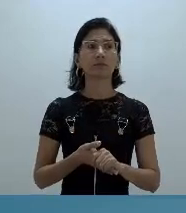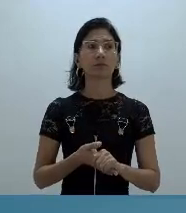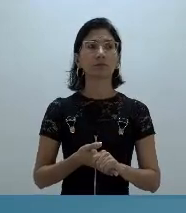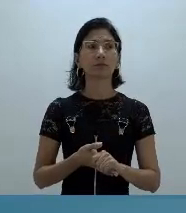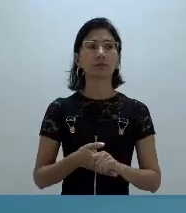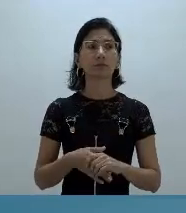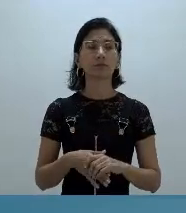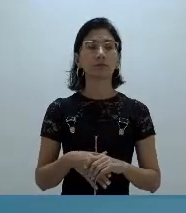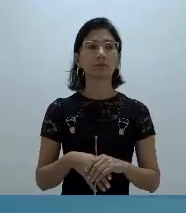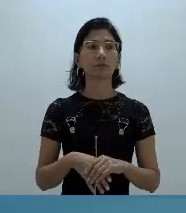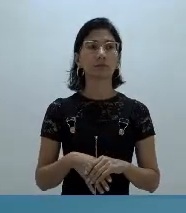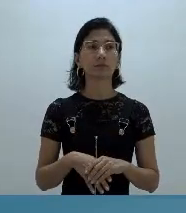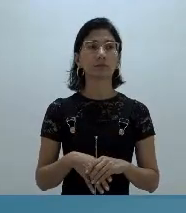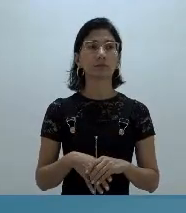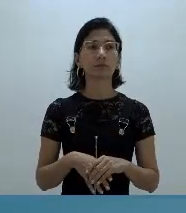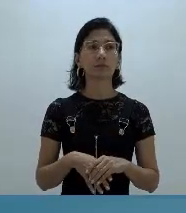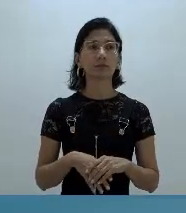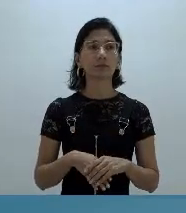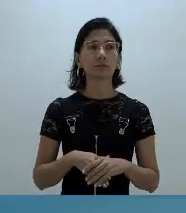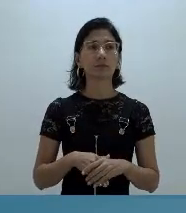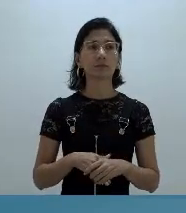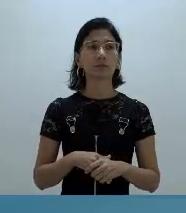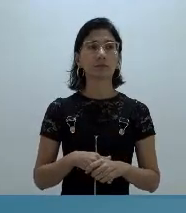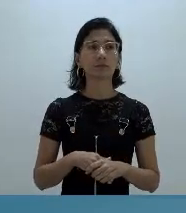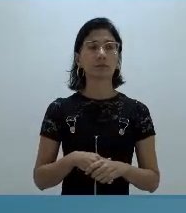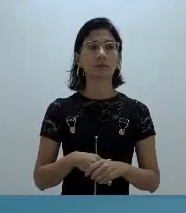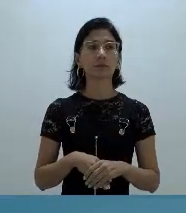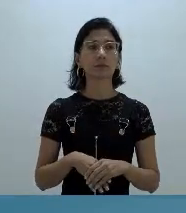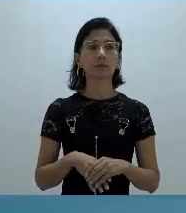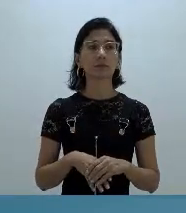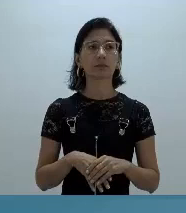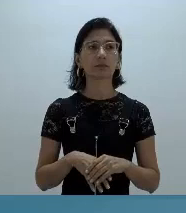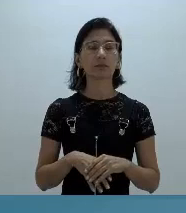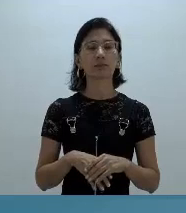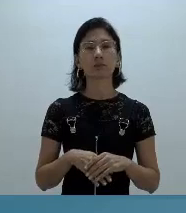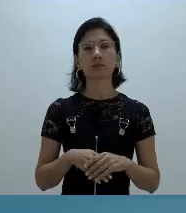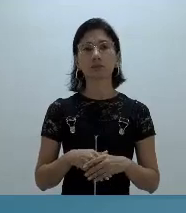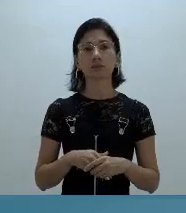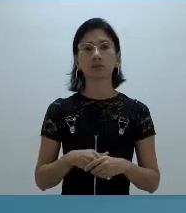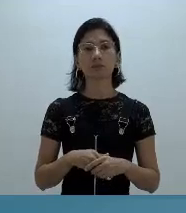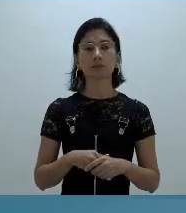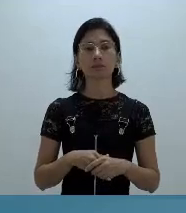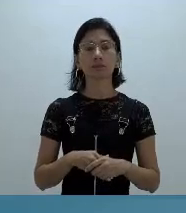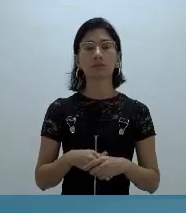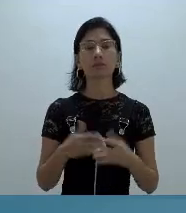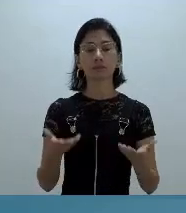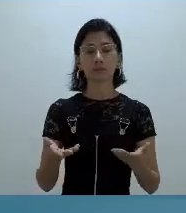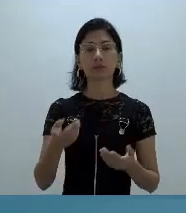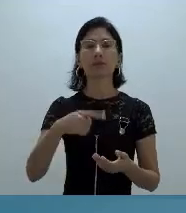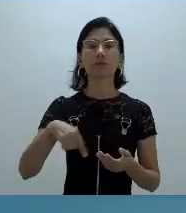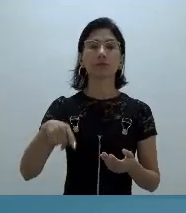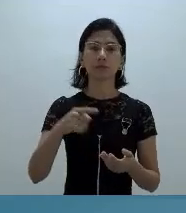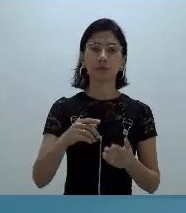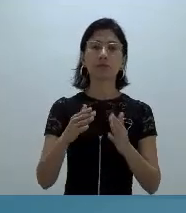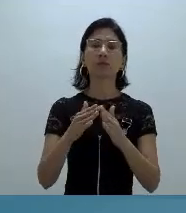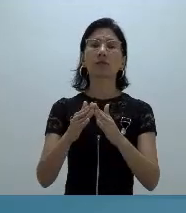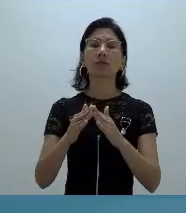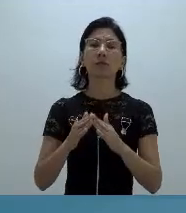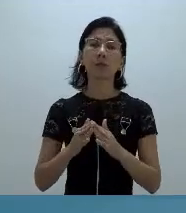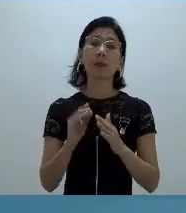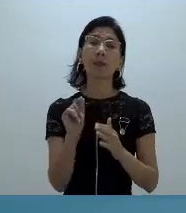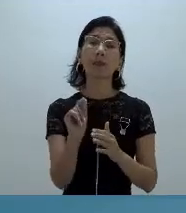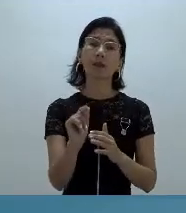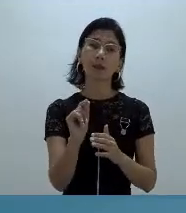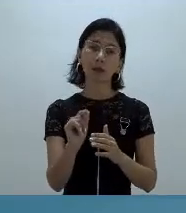na decisão obstativa do recurso especial. Então, excelências, o nosso pedido é para que o nosso agravo seja